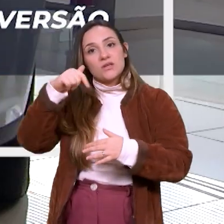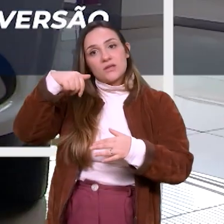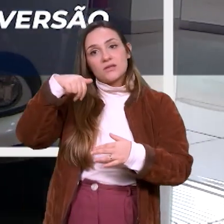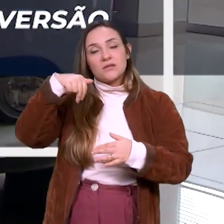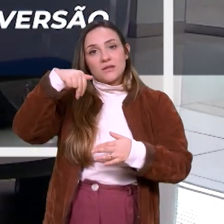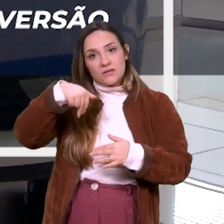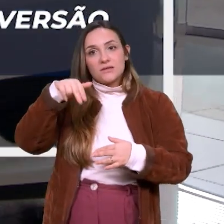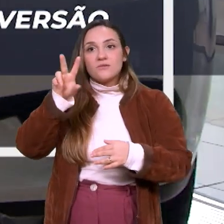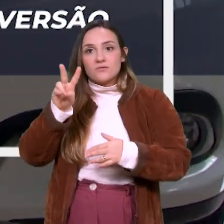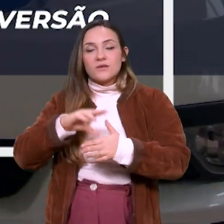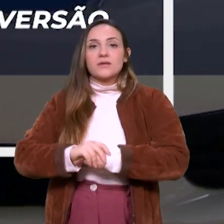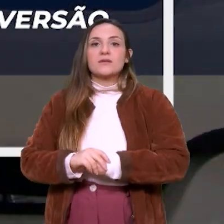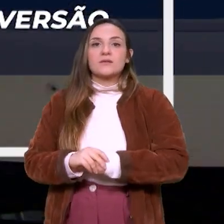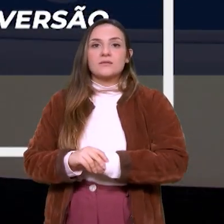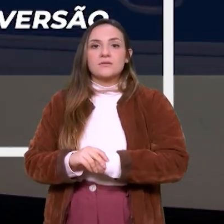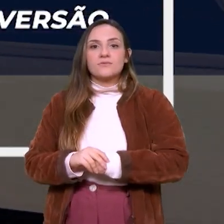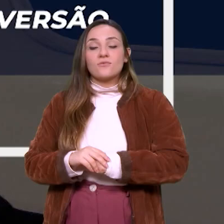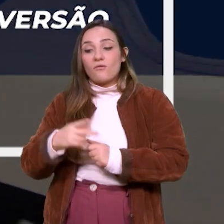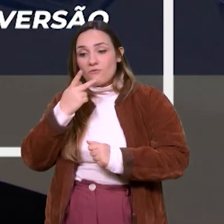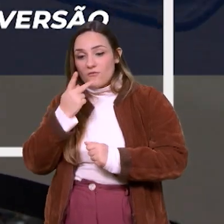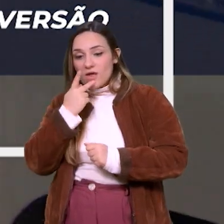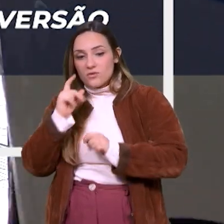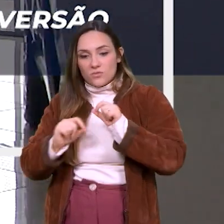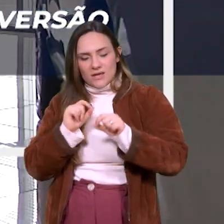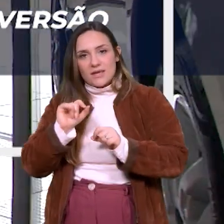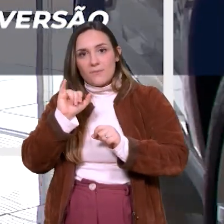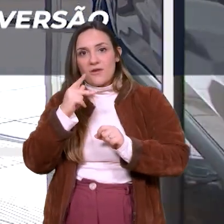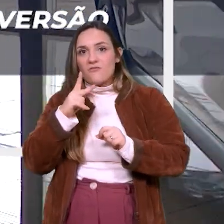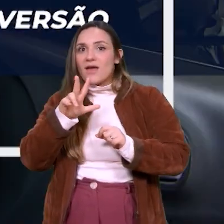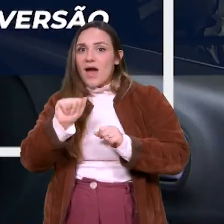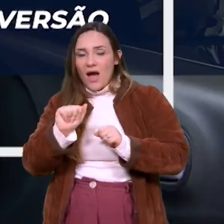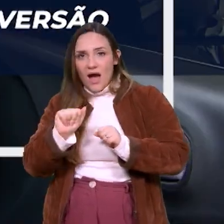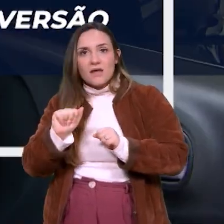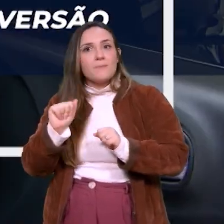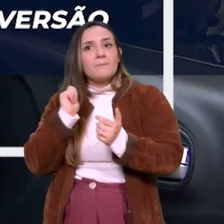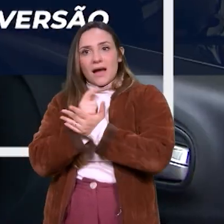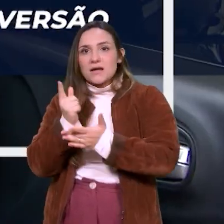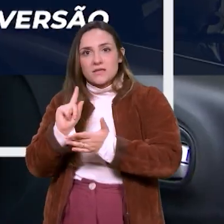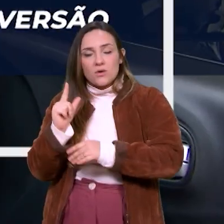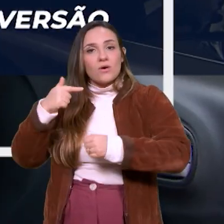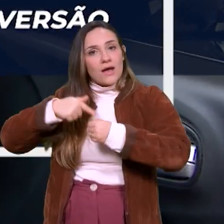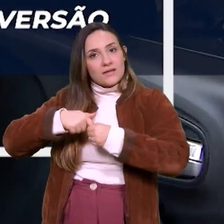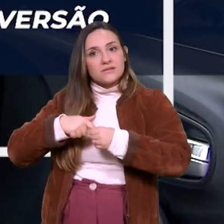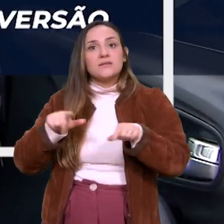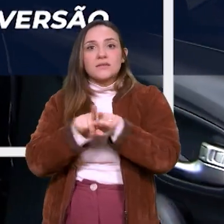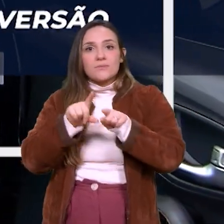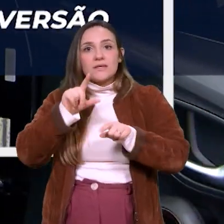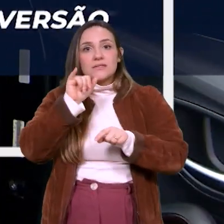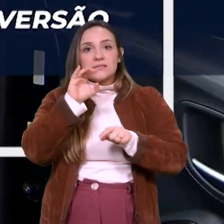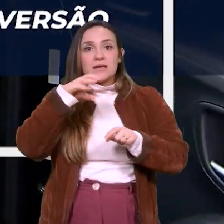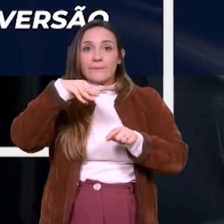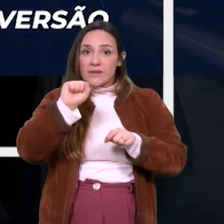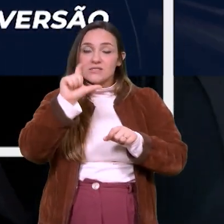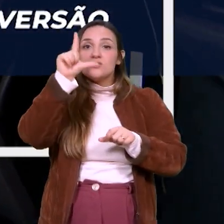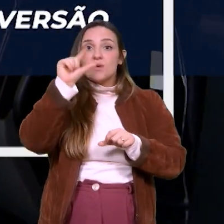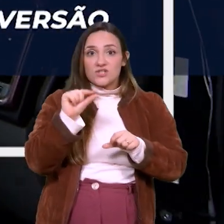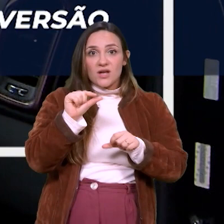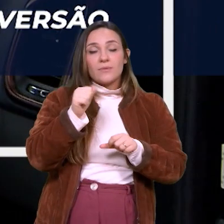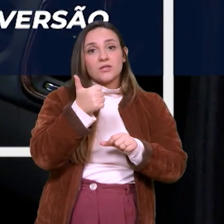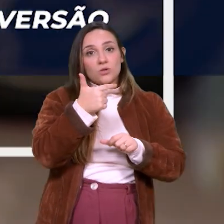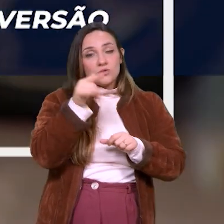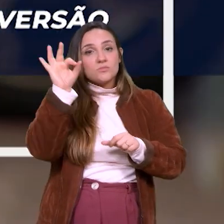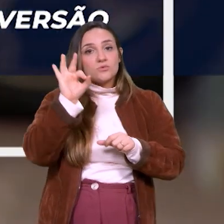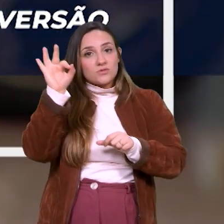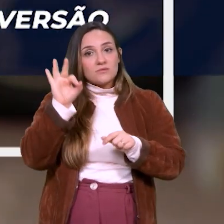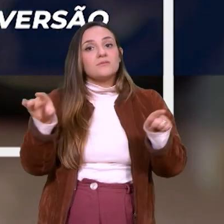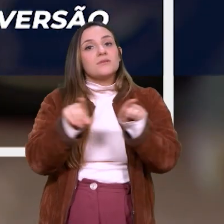GNV inclui a isenção de IPVA de veículos a gás natural, redução do ICMS de 17% para